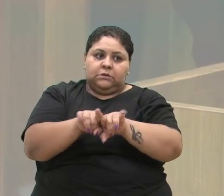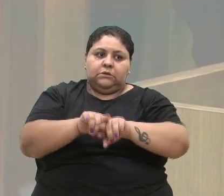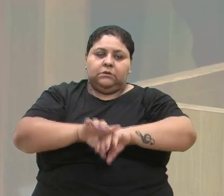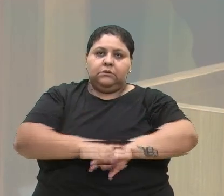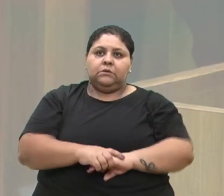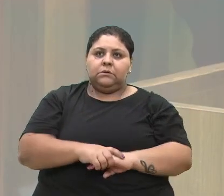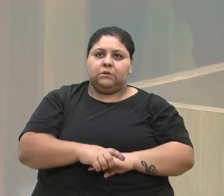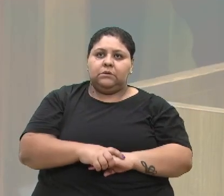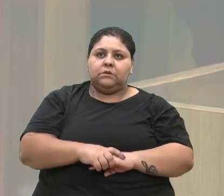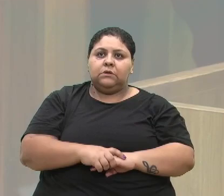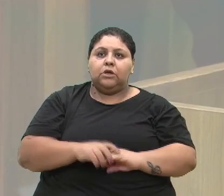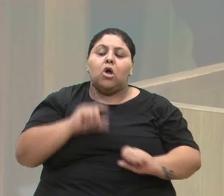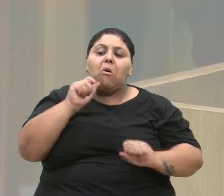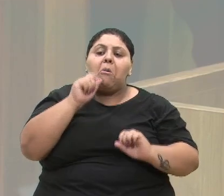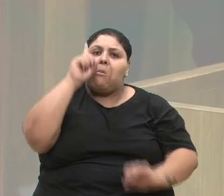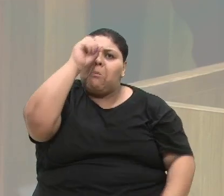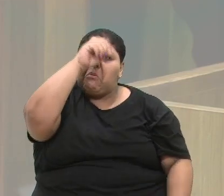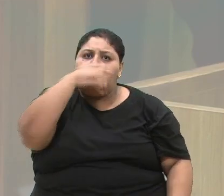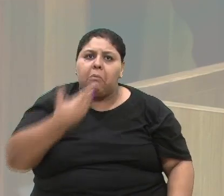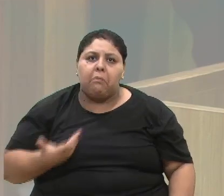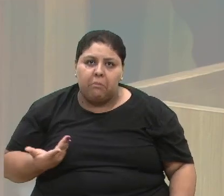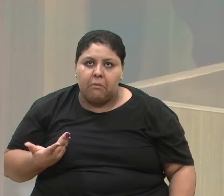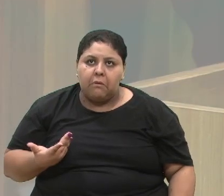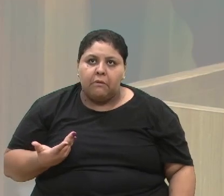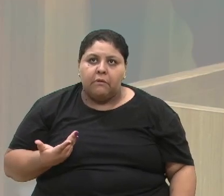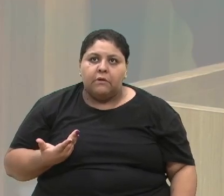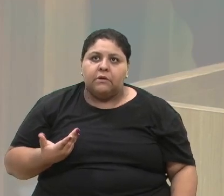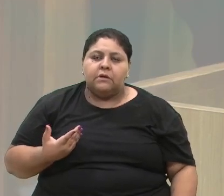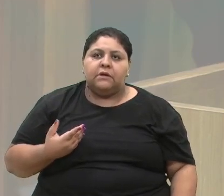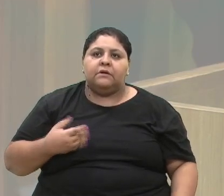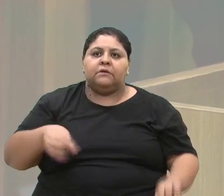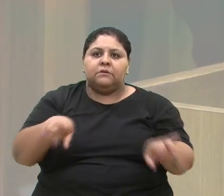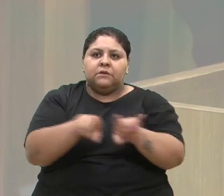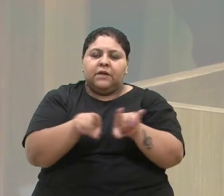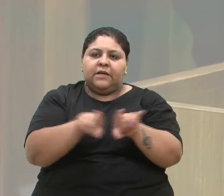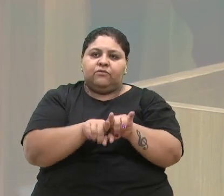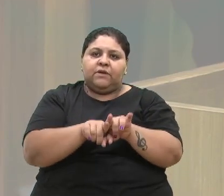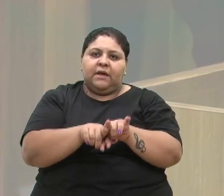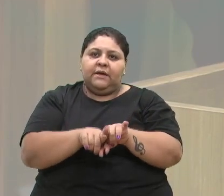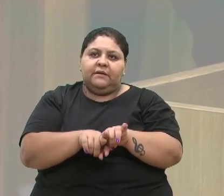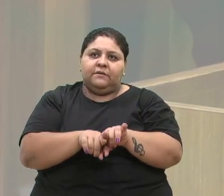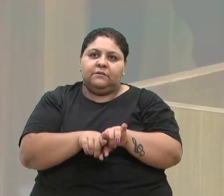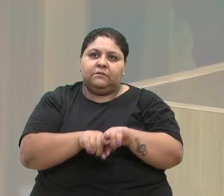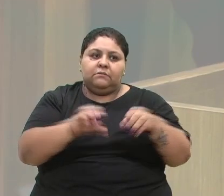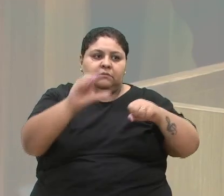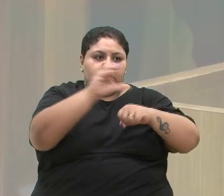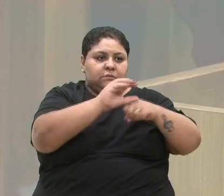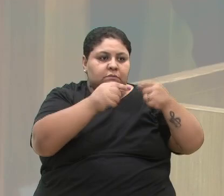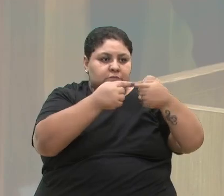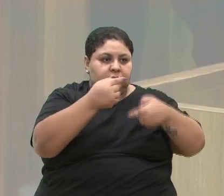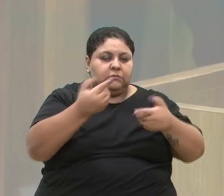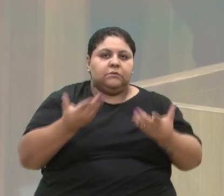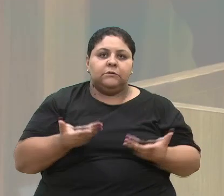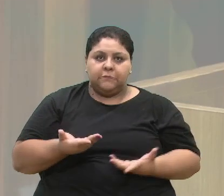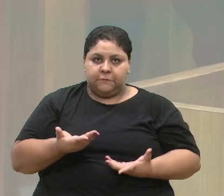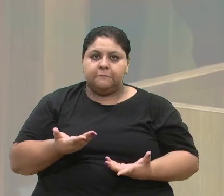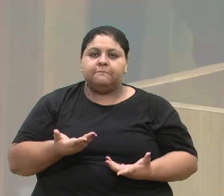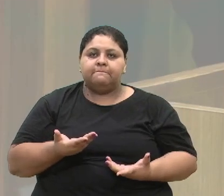Qual é a dificuldade? Só faltava dizer que é inconstitucional também isso. É só o que está